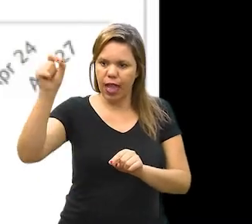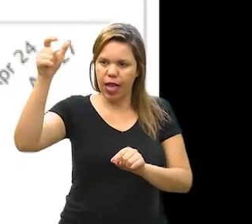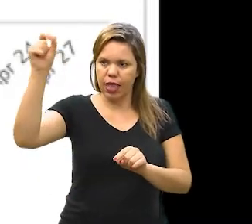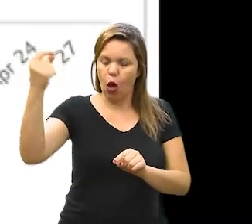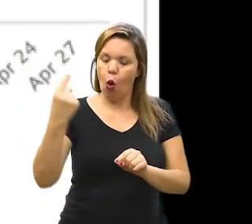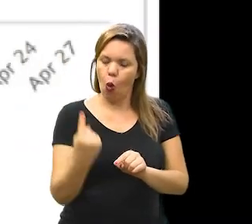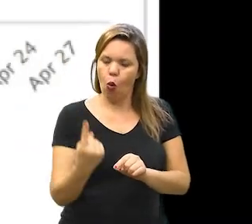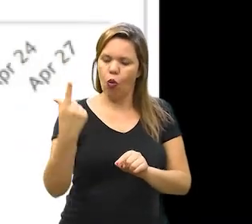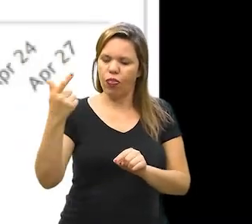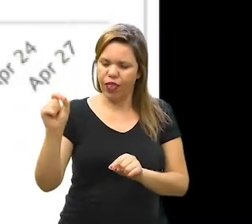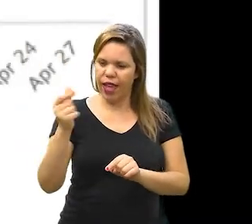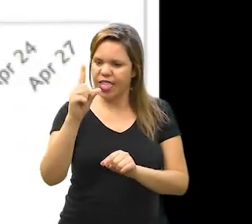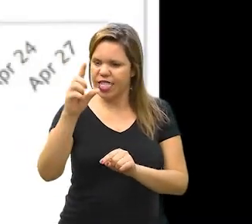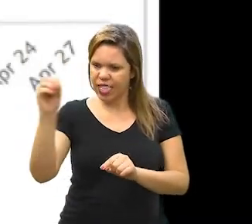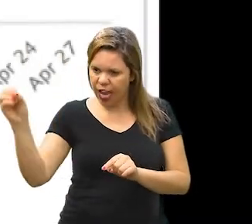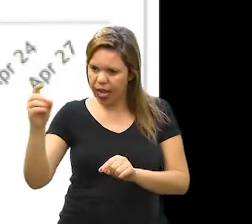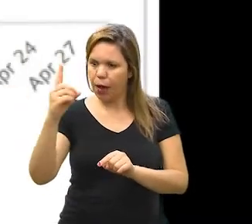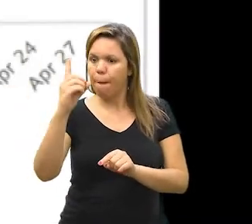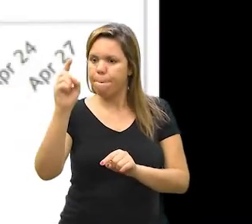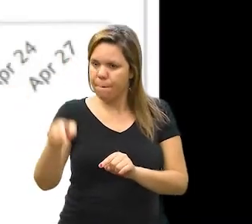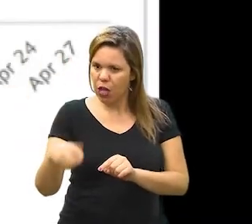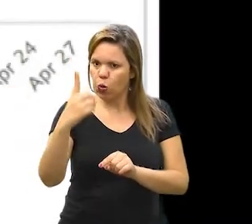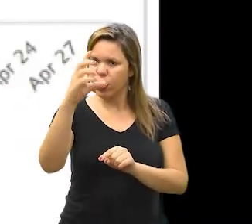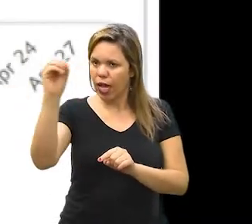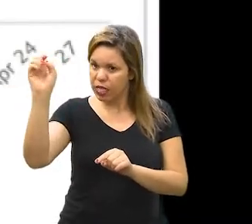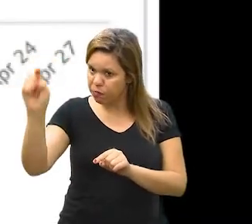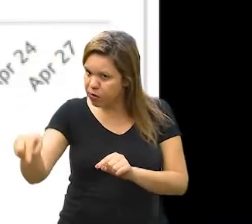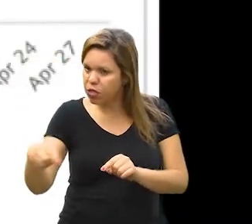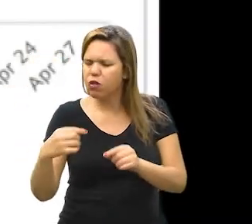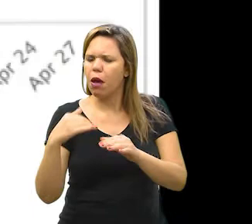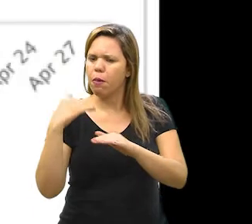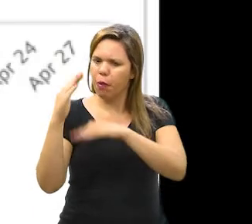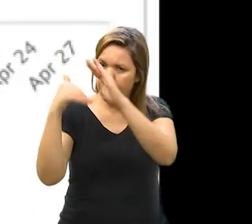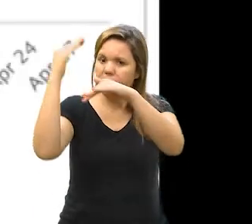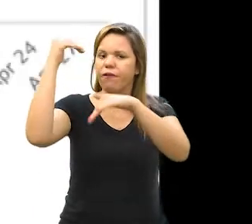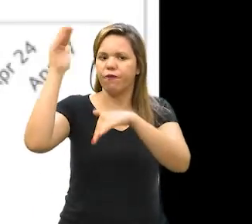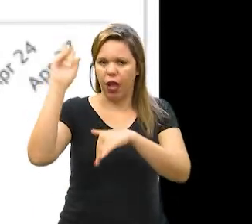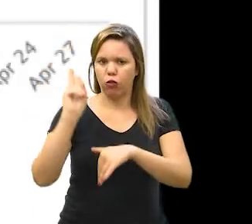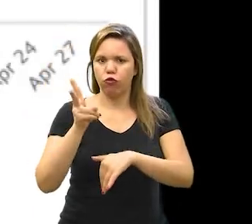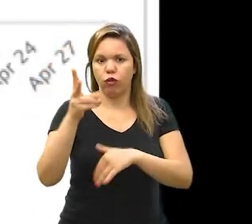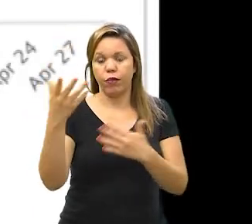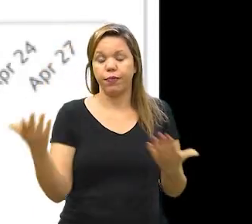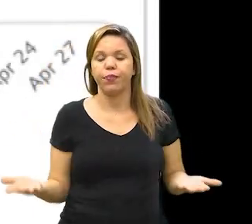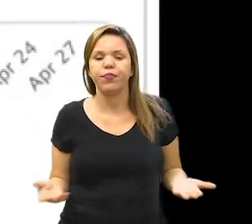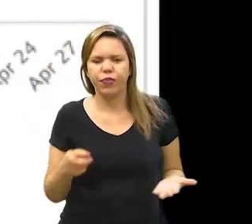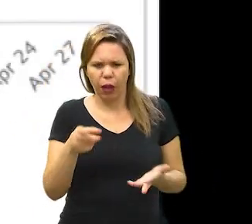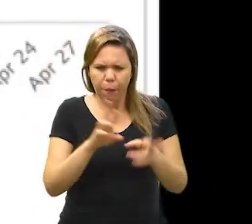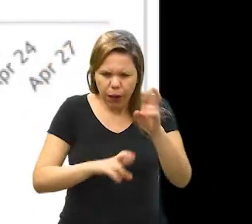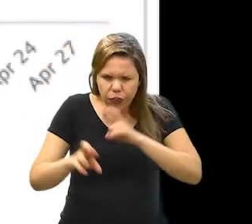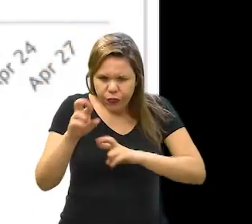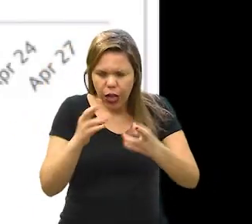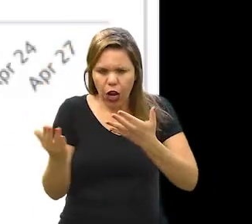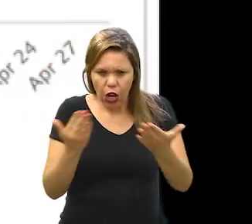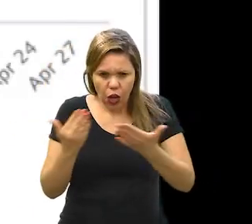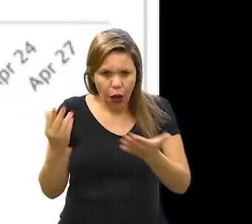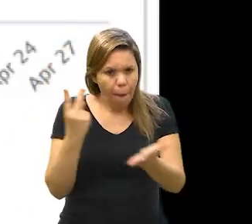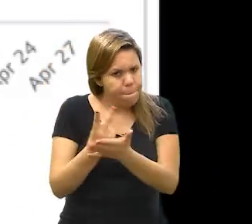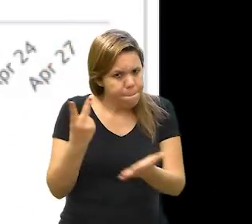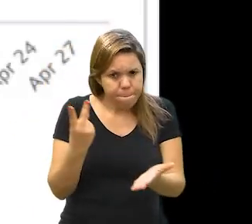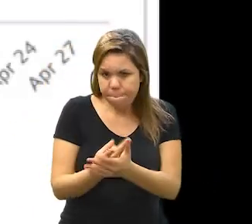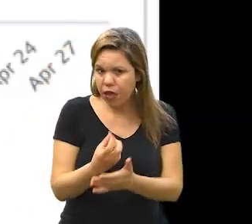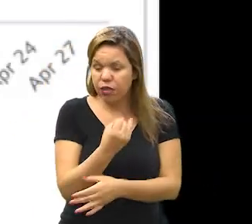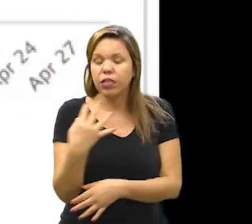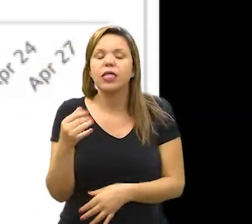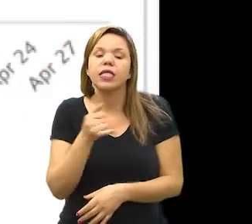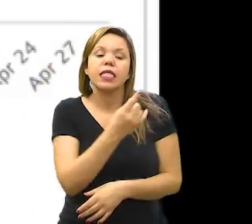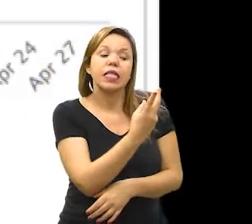1, 10, 100, 1000, 10.000 e assim por diante. E você pode verificar que os dados são os mesmos. Então,